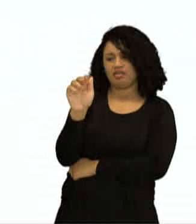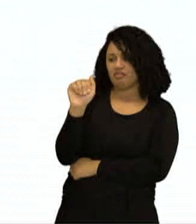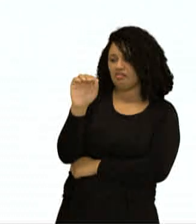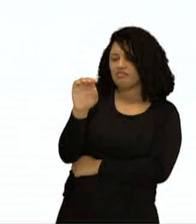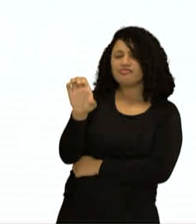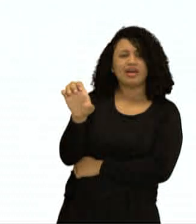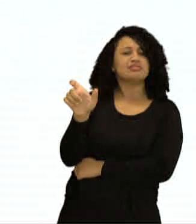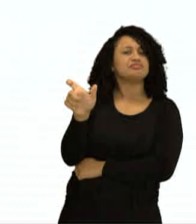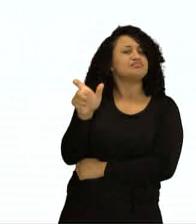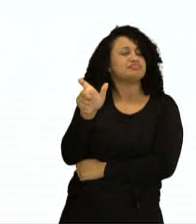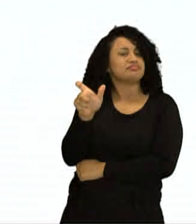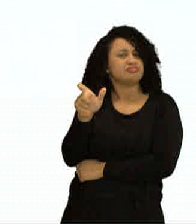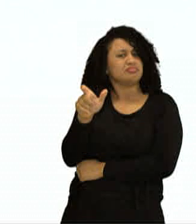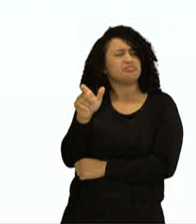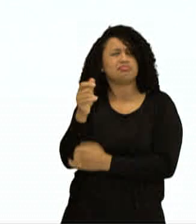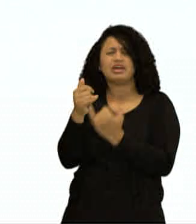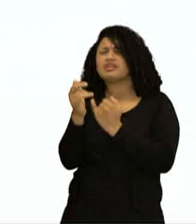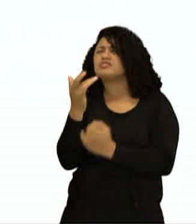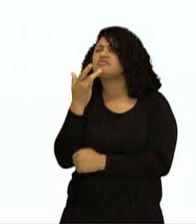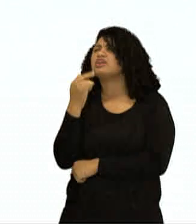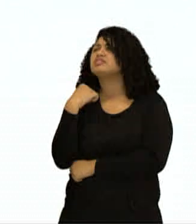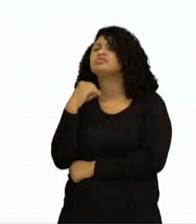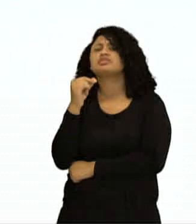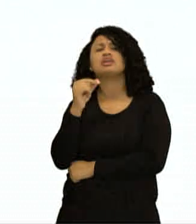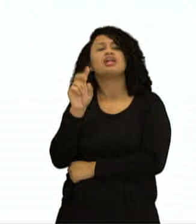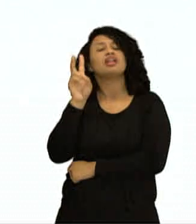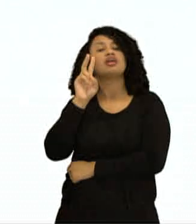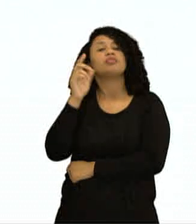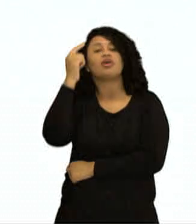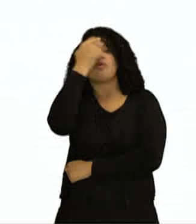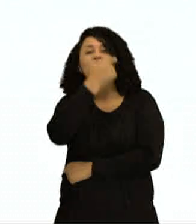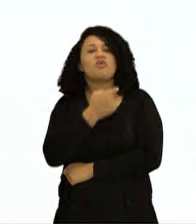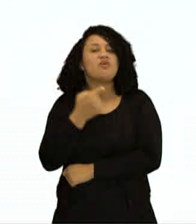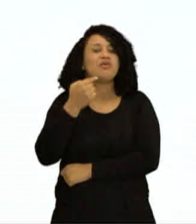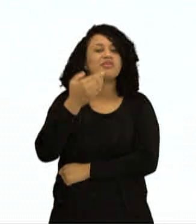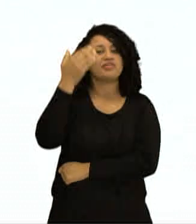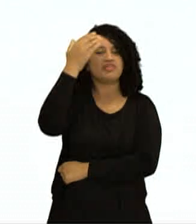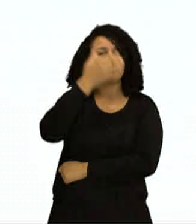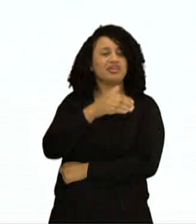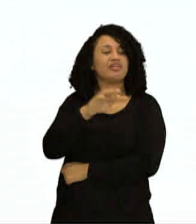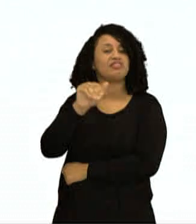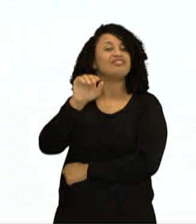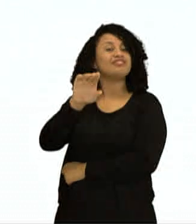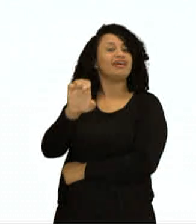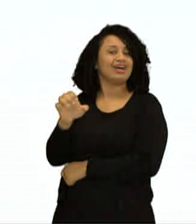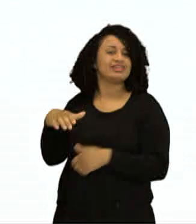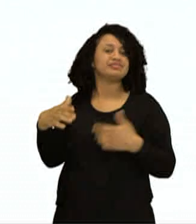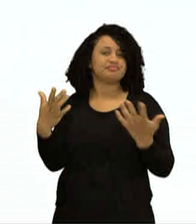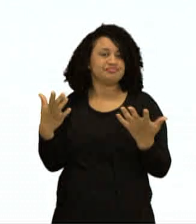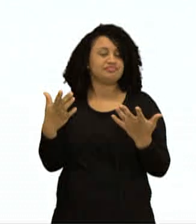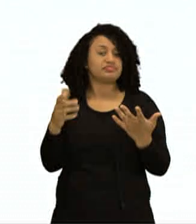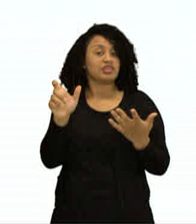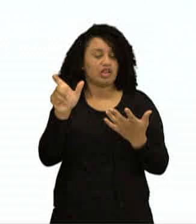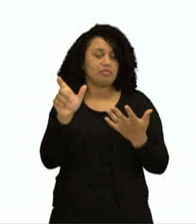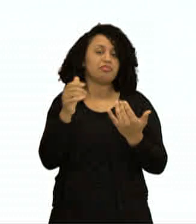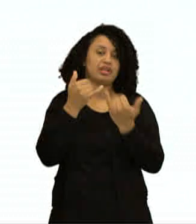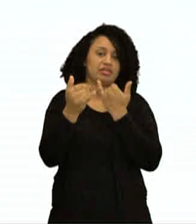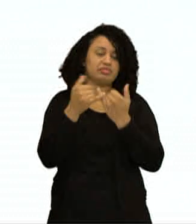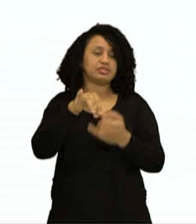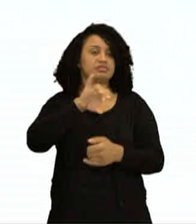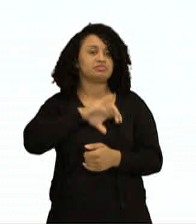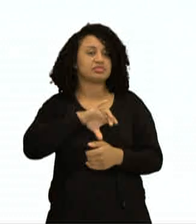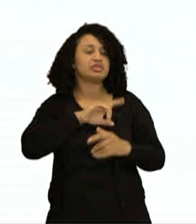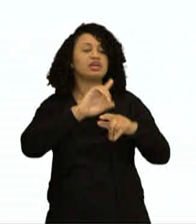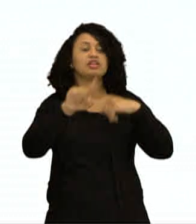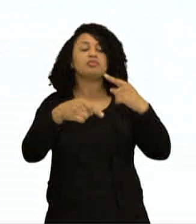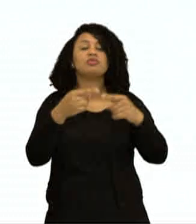face, não parece face? Não lembra de face, de rosto? Então, é uma palavra cognata. Depois eu vou atrás